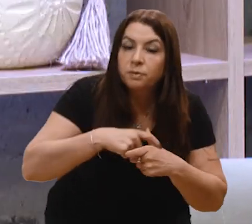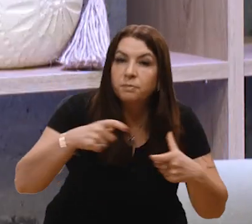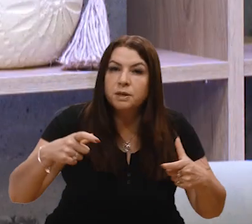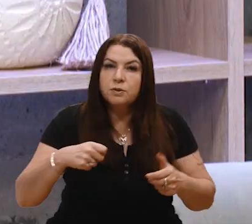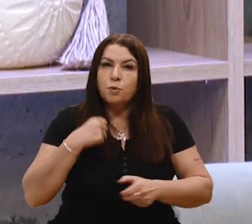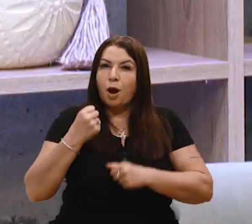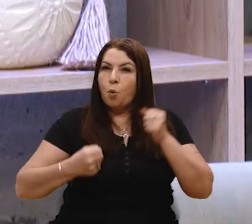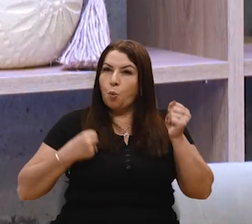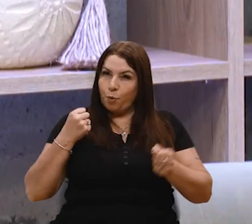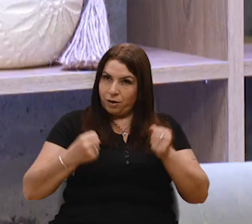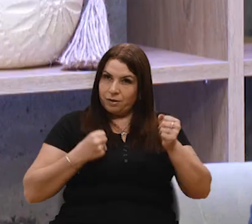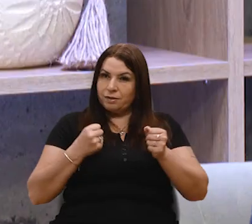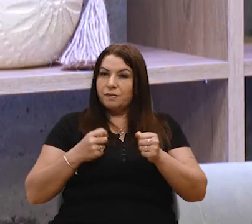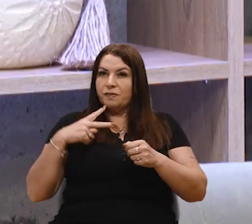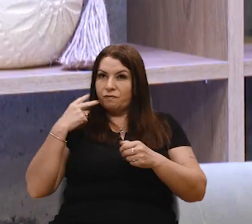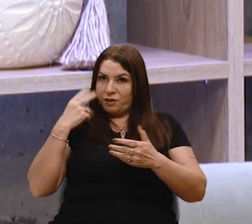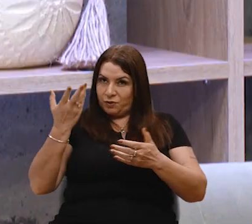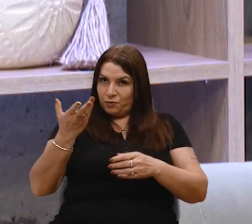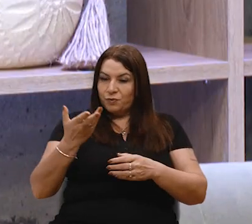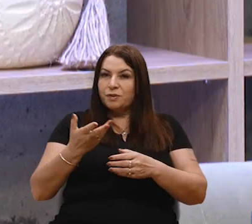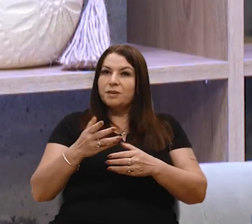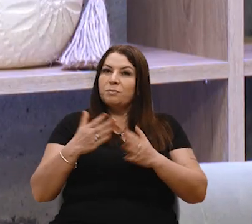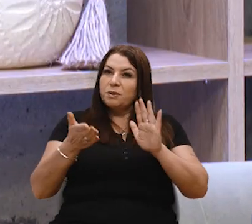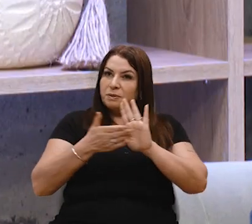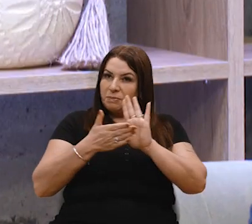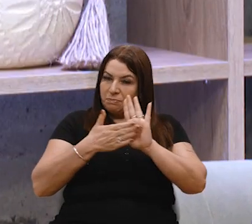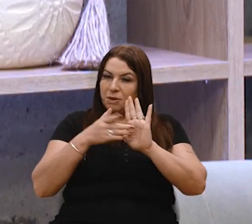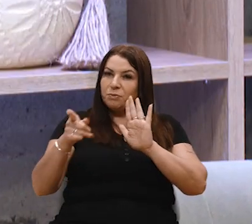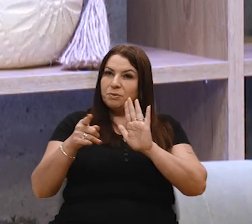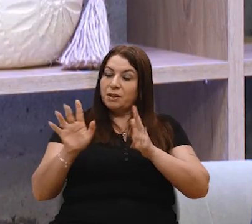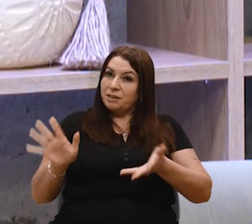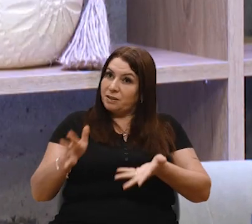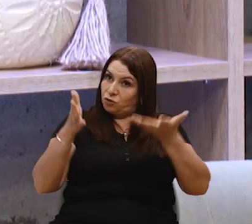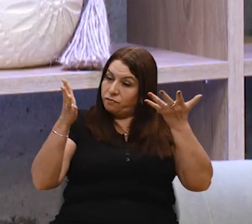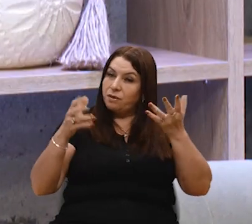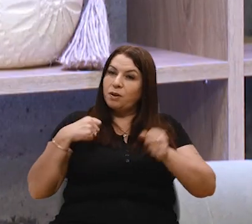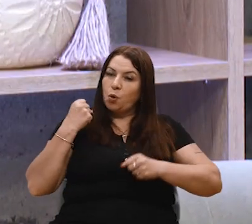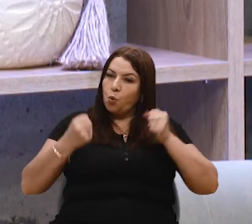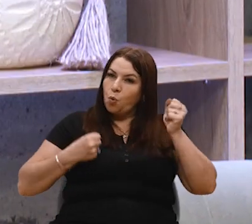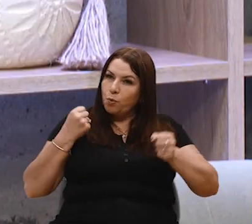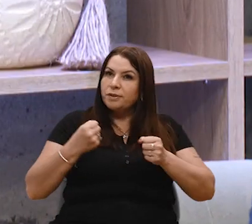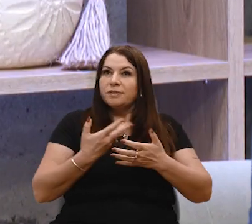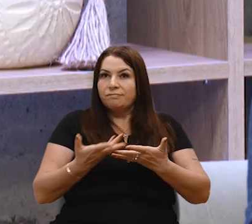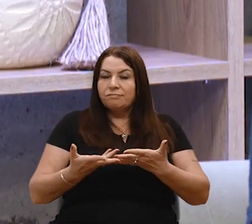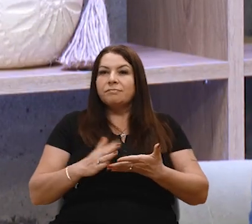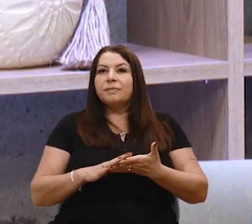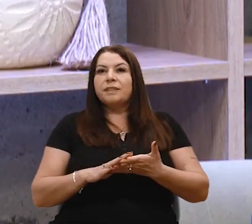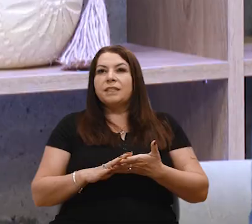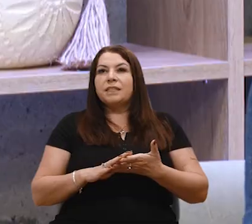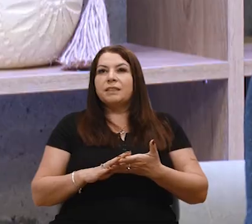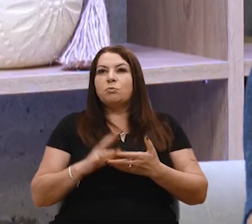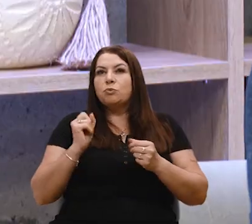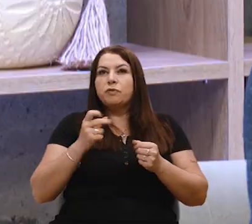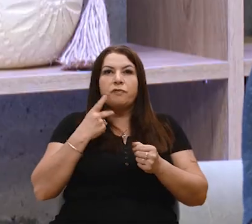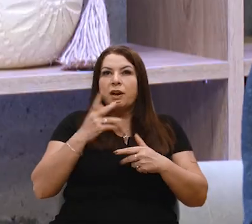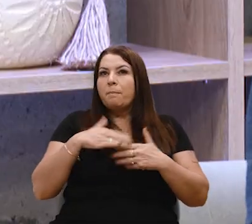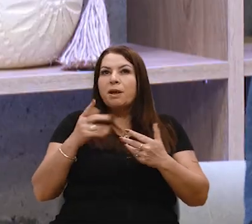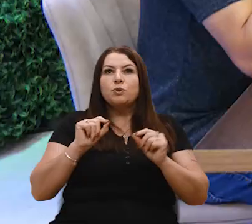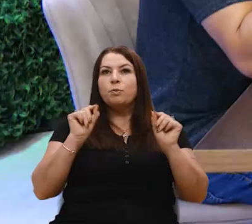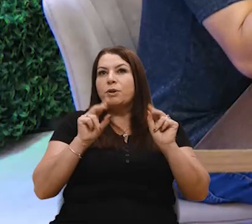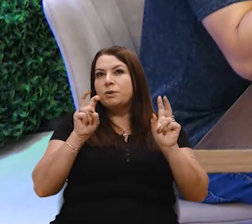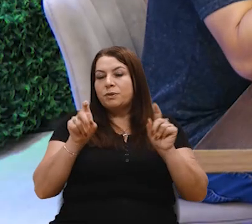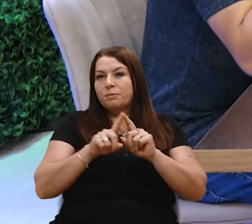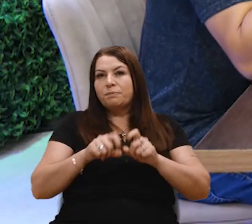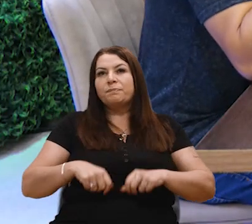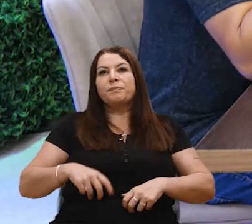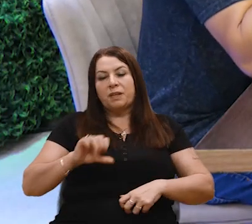crescendo nesse âmbito da corrida, né? E a vereadora, uma das pautas que ela é incentivar a corrida. E tem Você poderia falar um